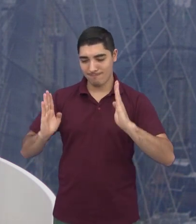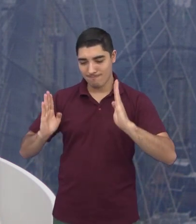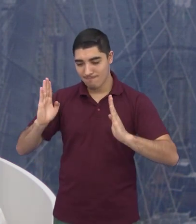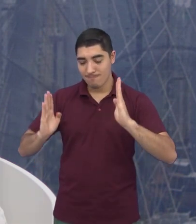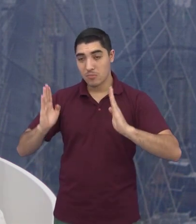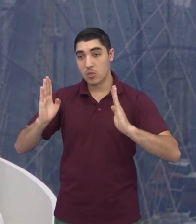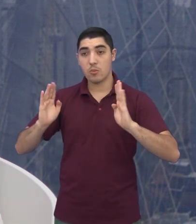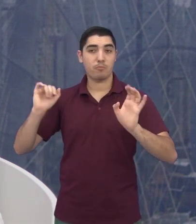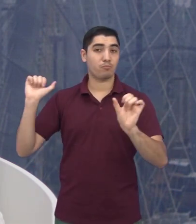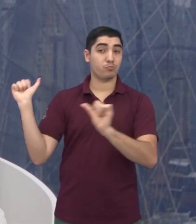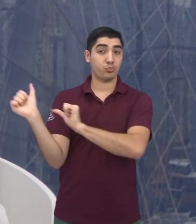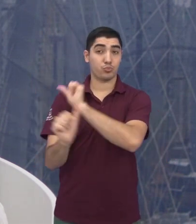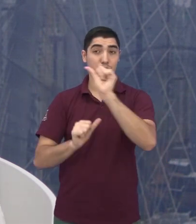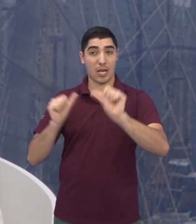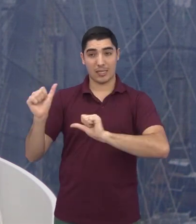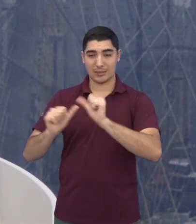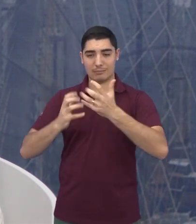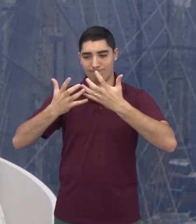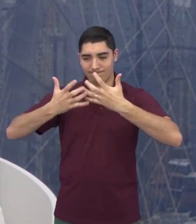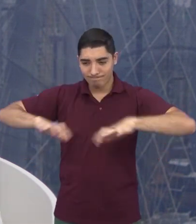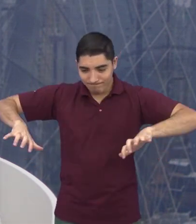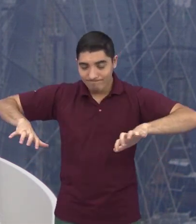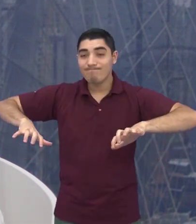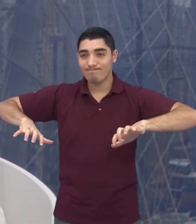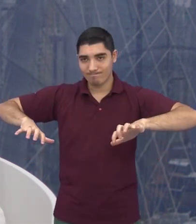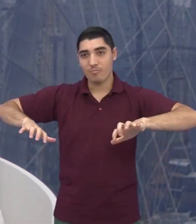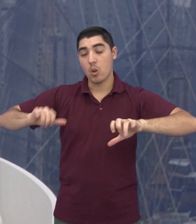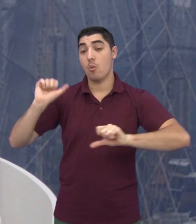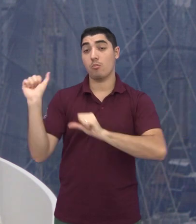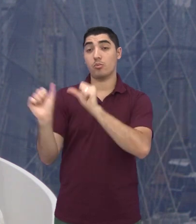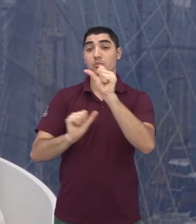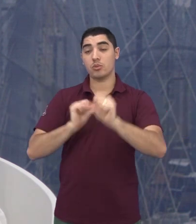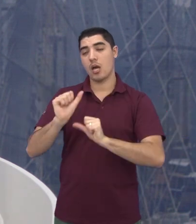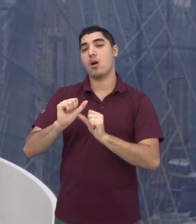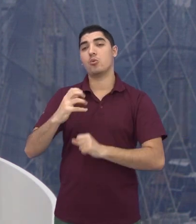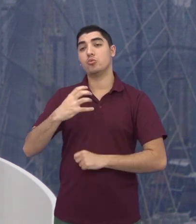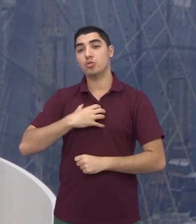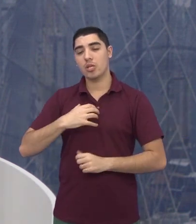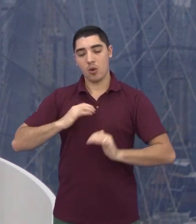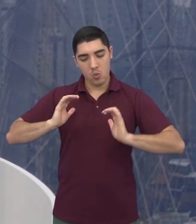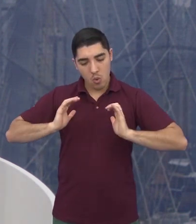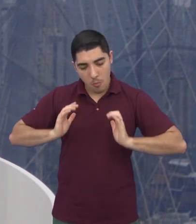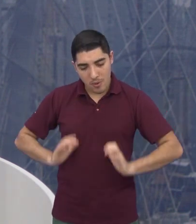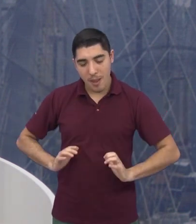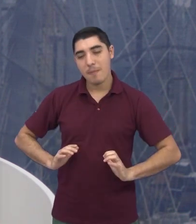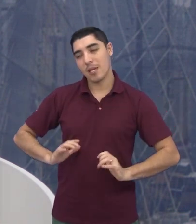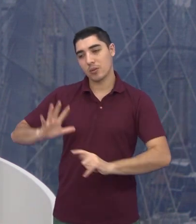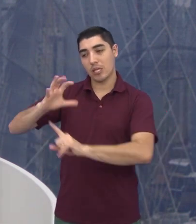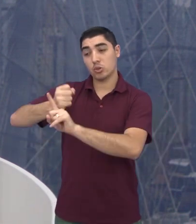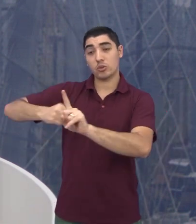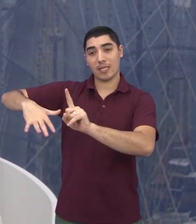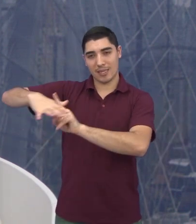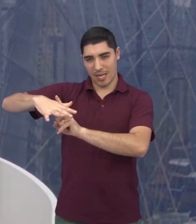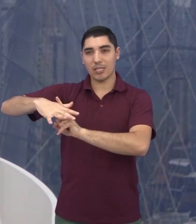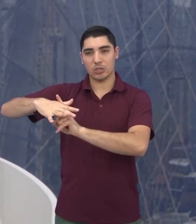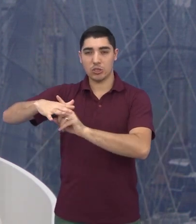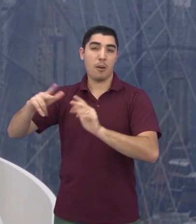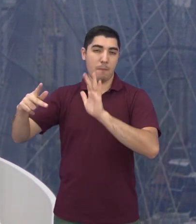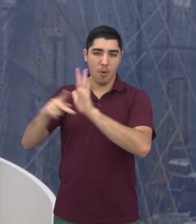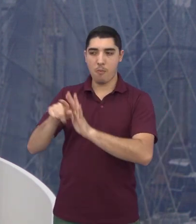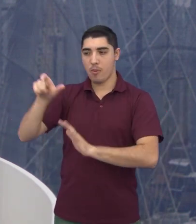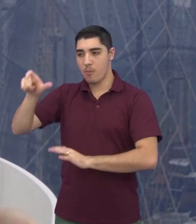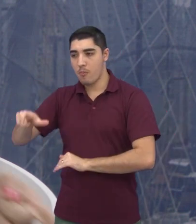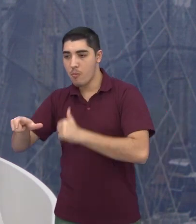mudança paradigmática, nós estamos mudando o padrão de comportamento social em relação aos gêneros,